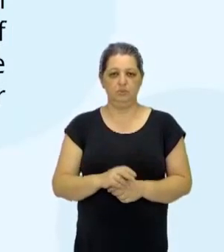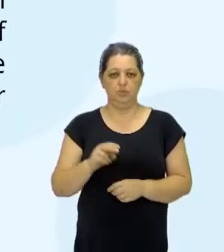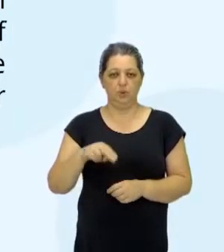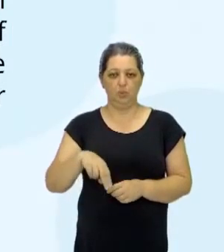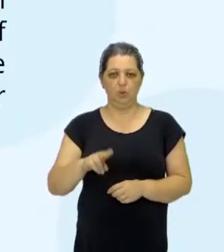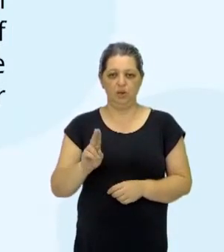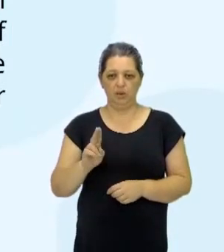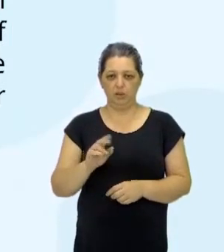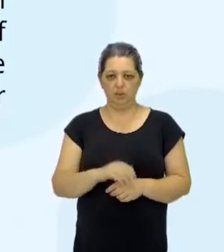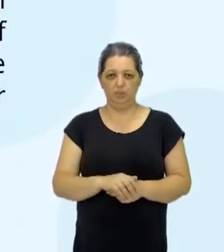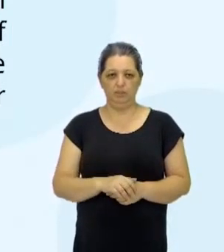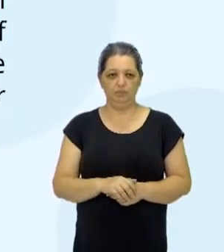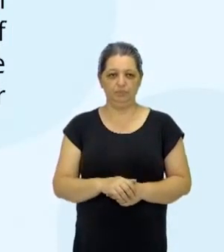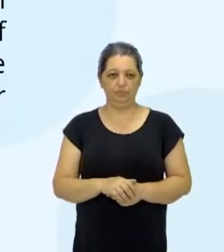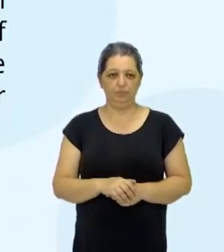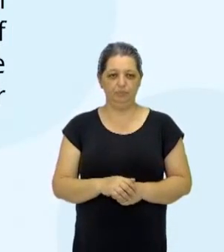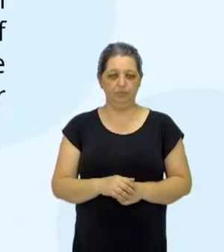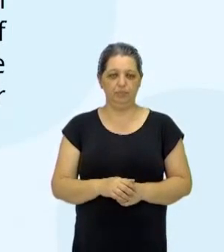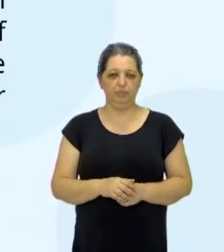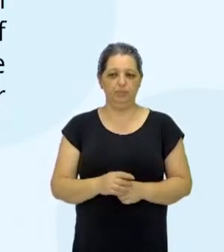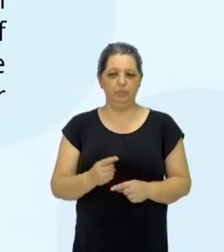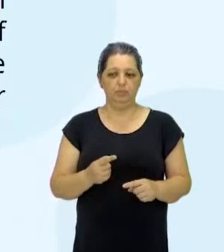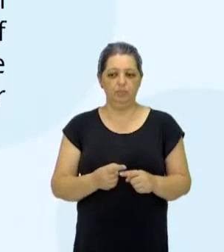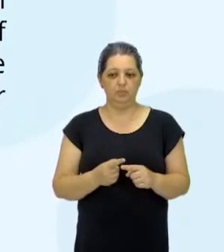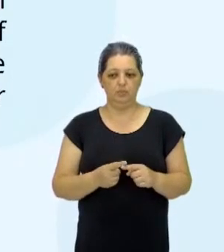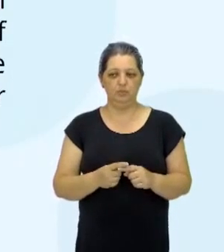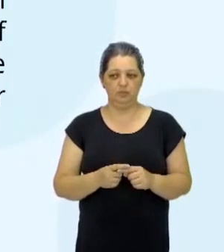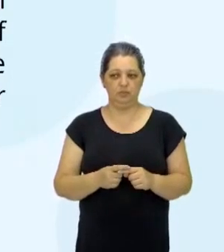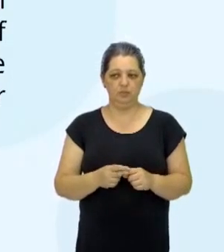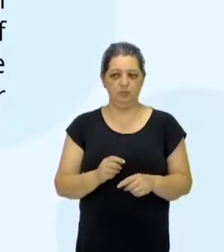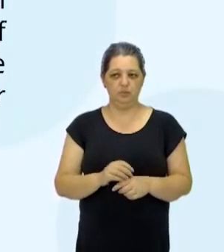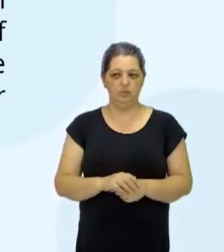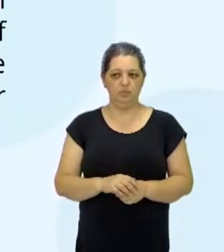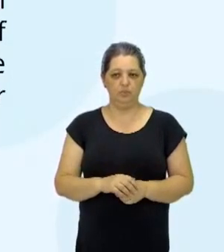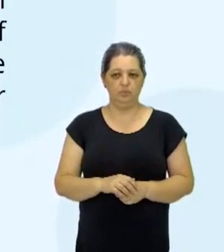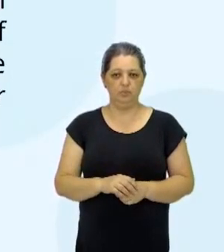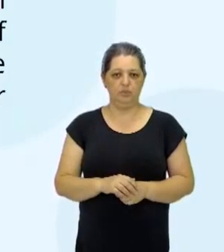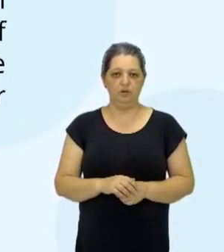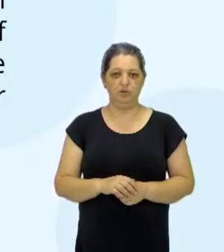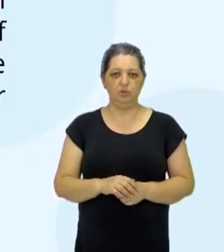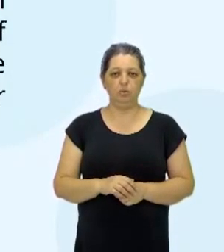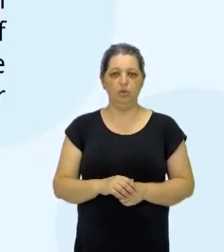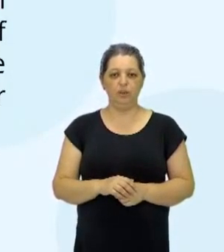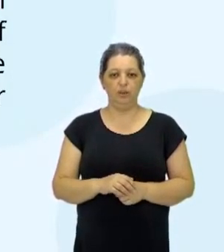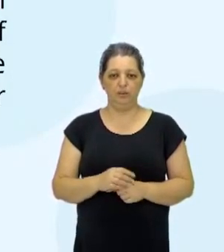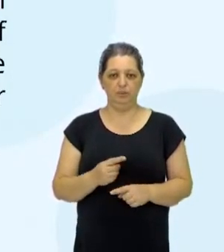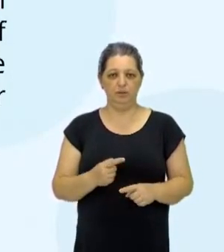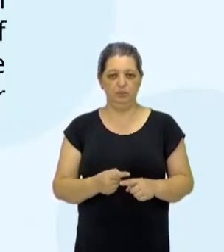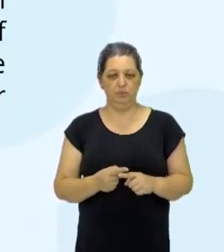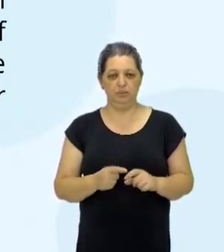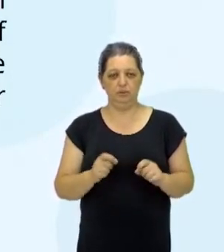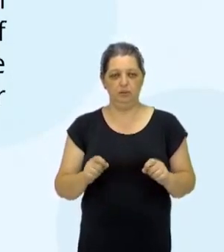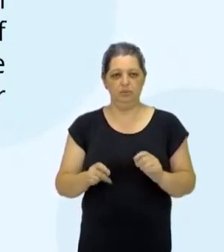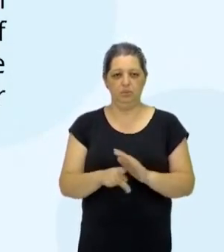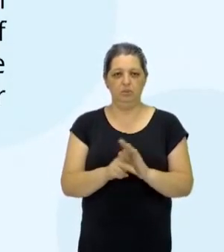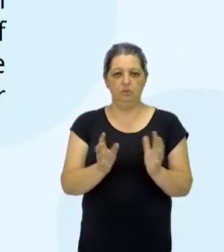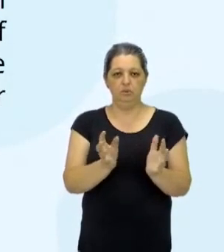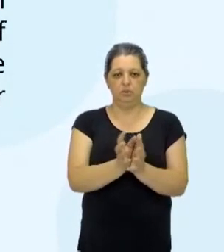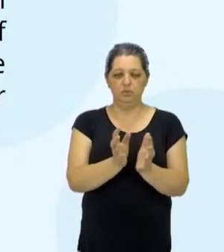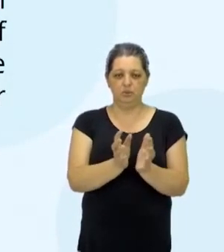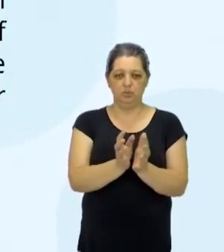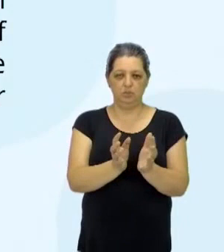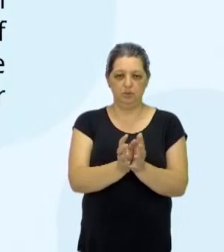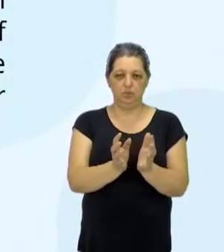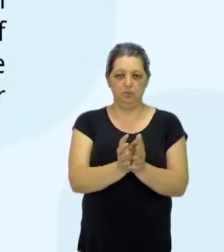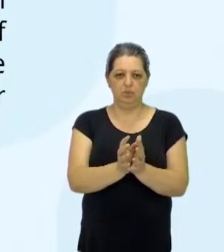UN. One was made by the Committee of Elimination of Racial Discrimination. Um foi feito, então, pelo Comitê